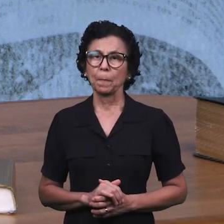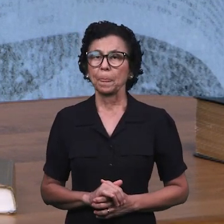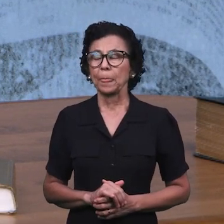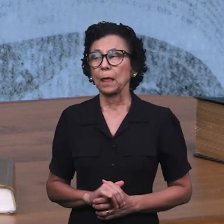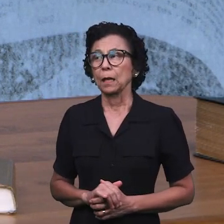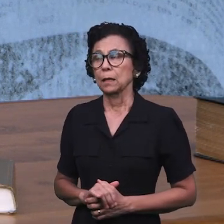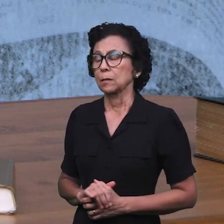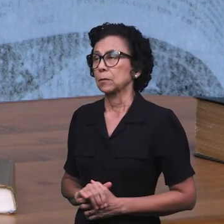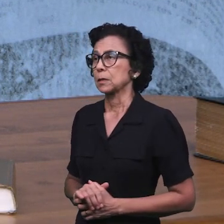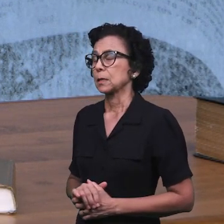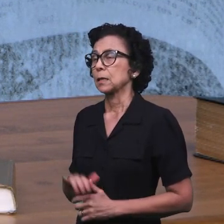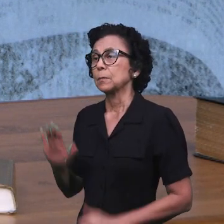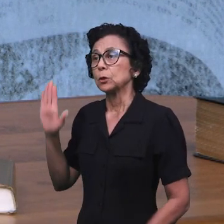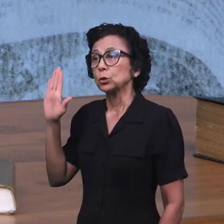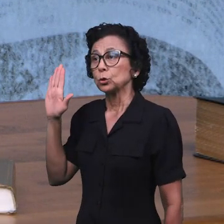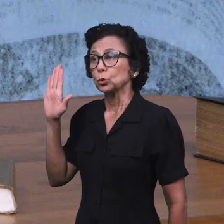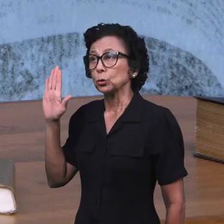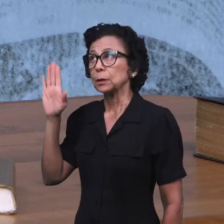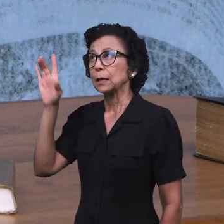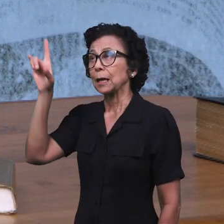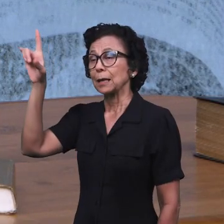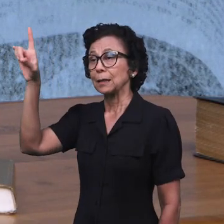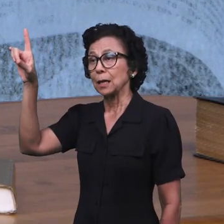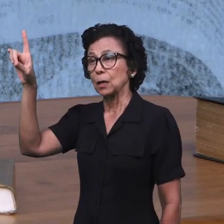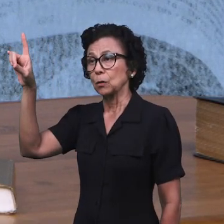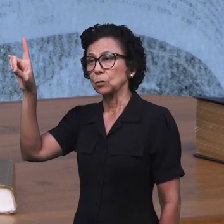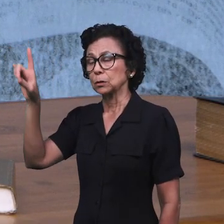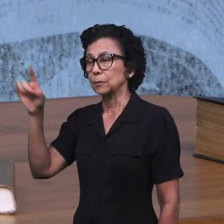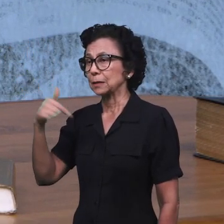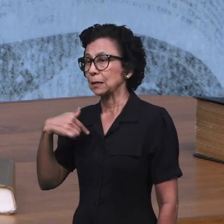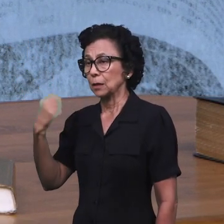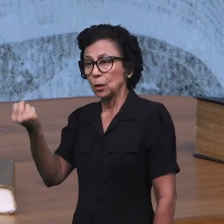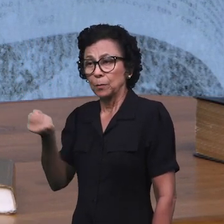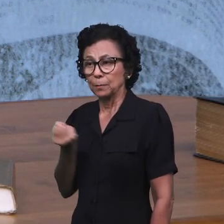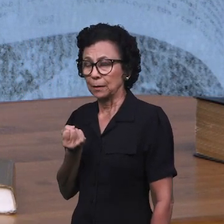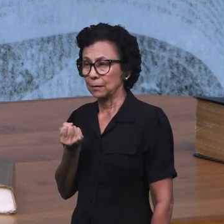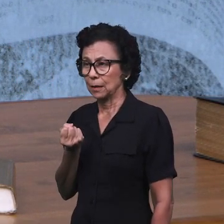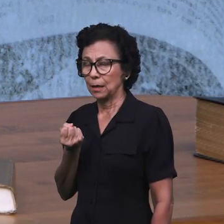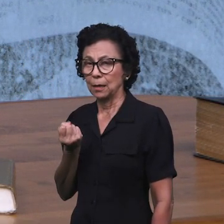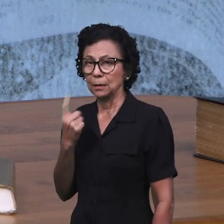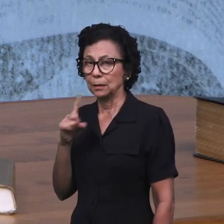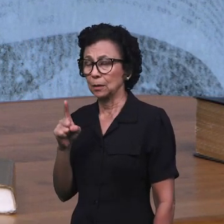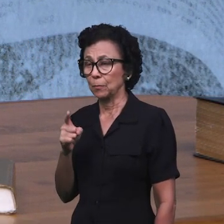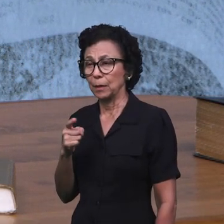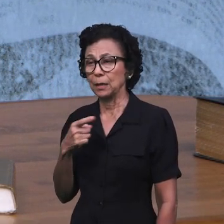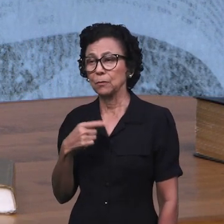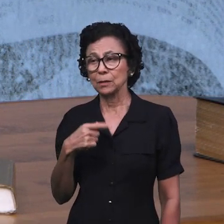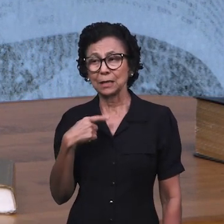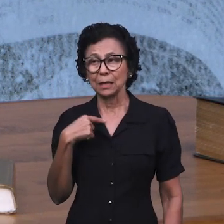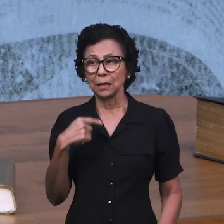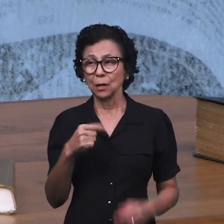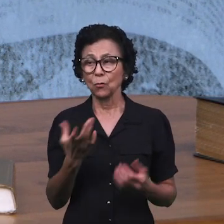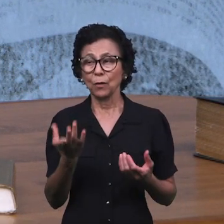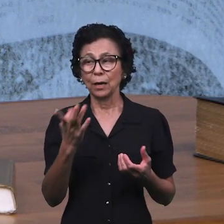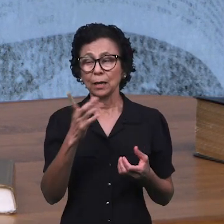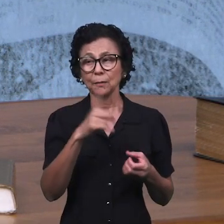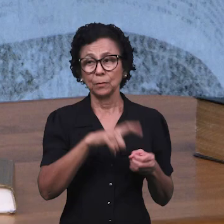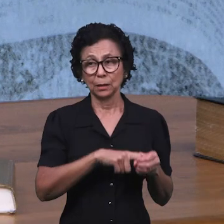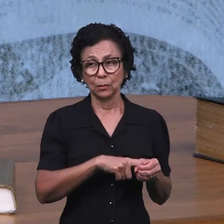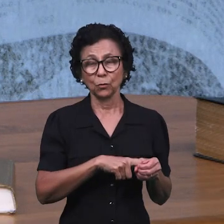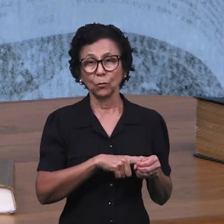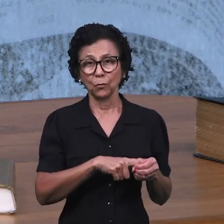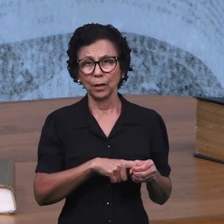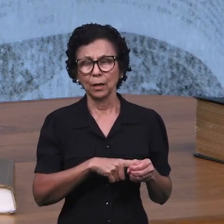não matarás, nem me entregarás na mão de meu senhor, e descendo te guiarei a essa